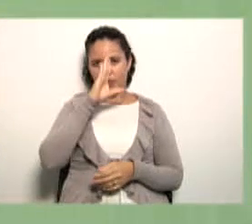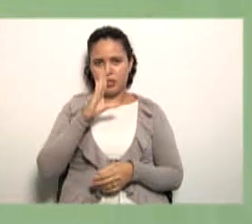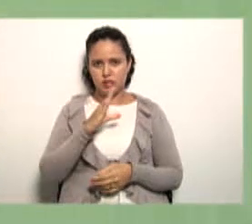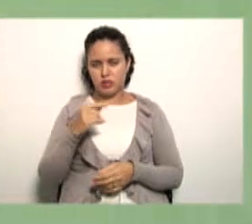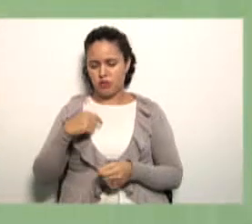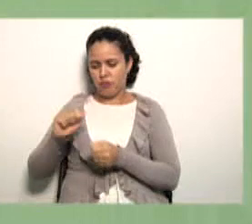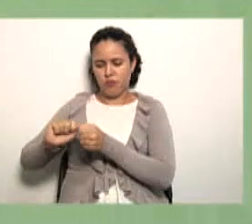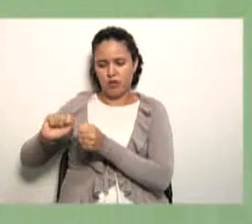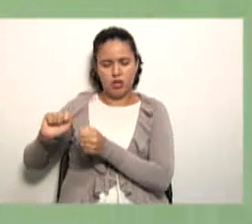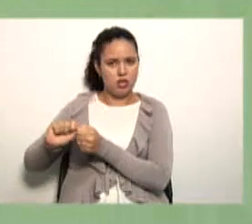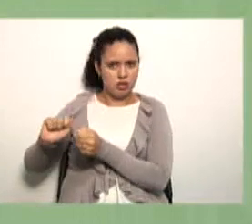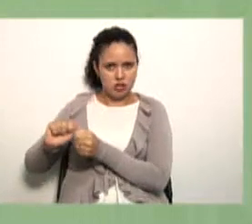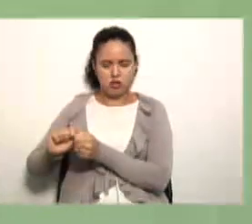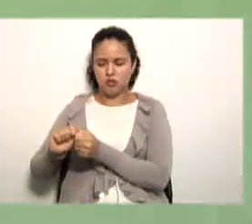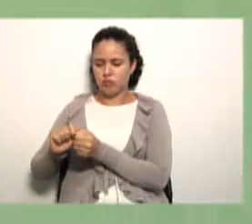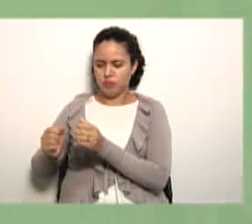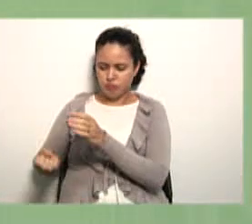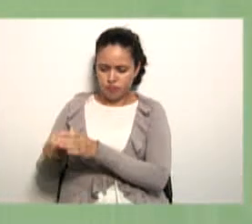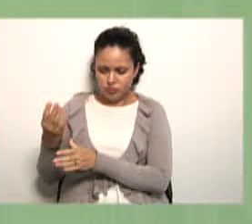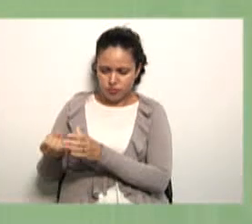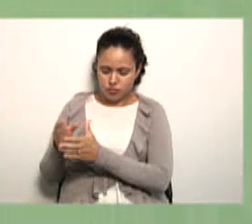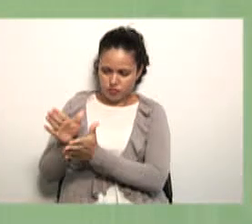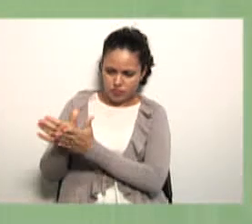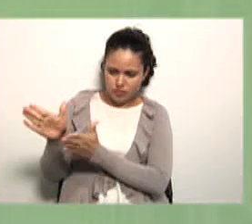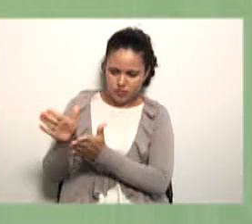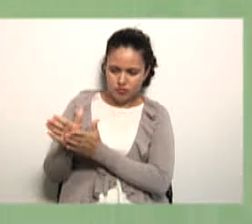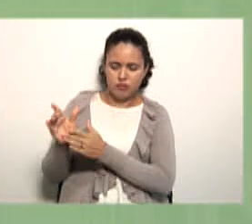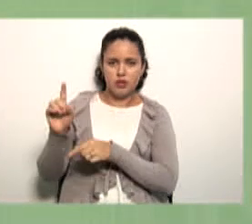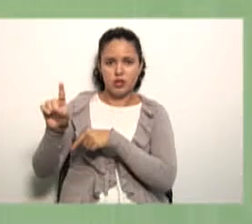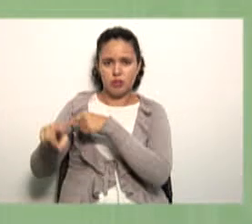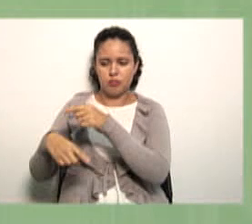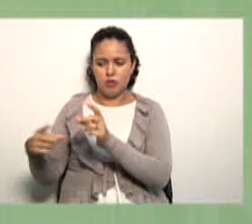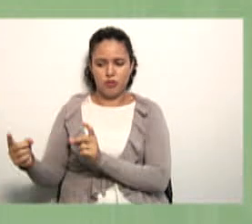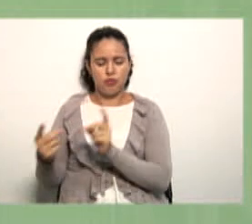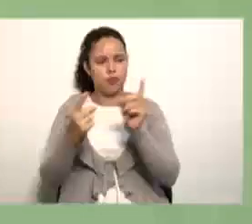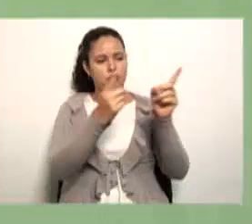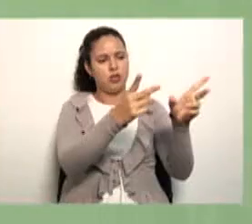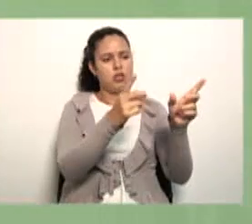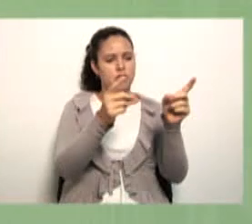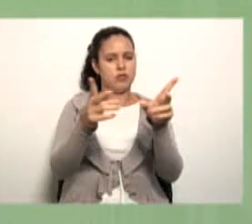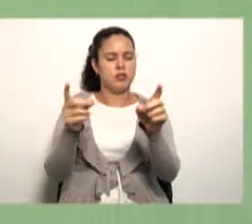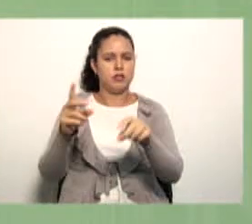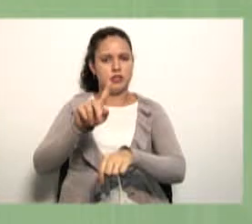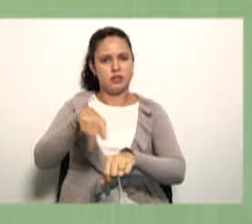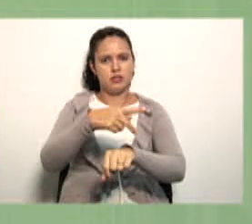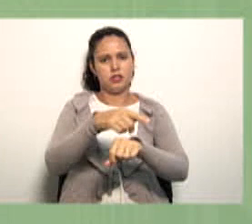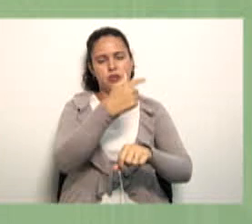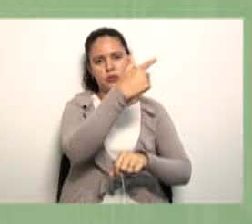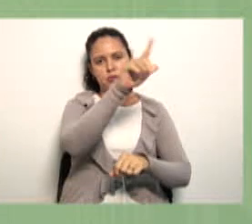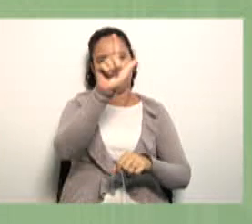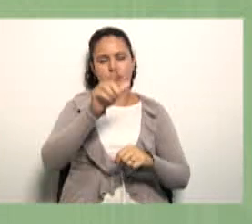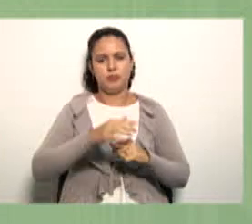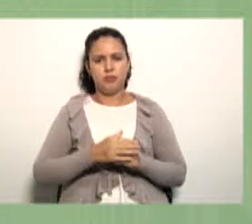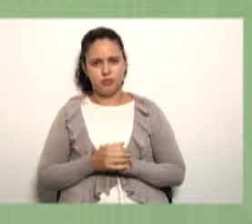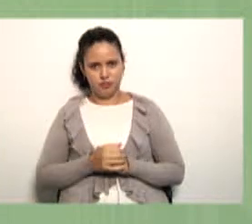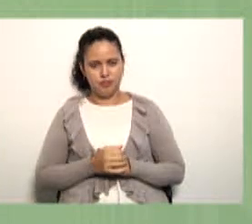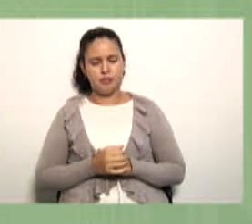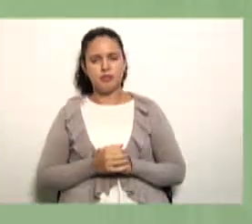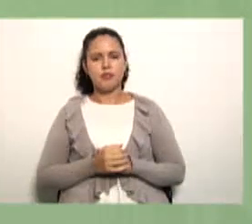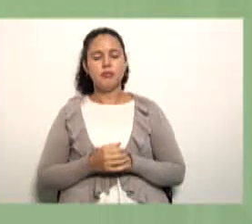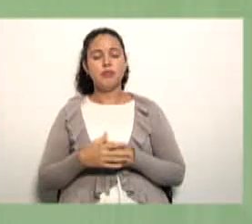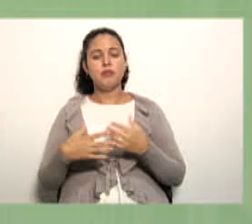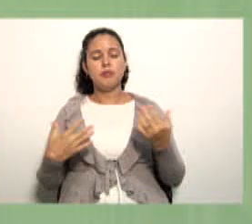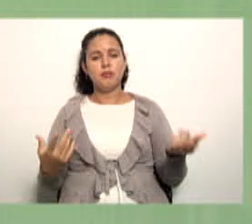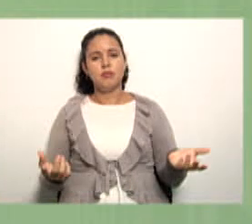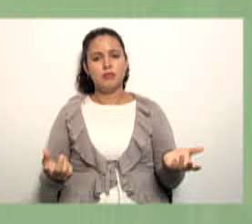outras coisas dos outros países. A ideia aqui é aumentar a variedade de bens